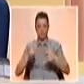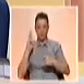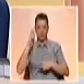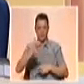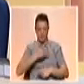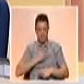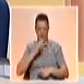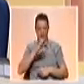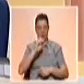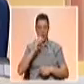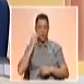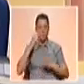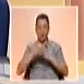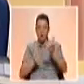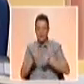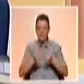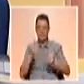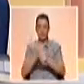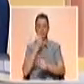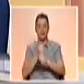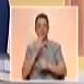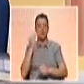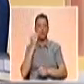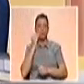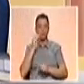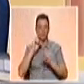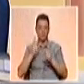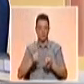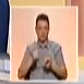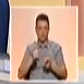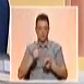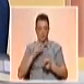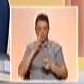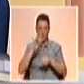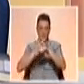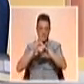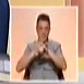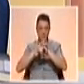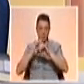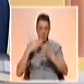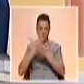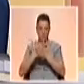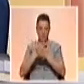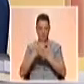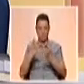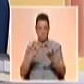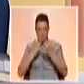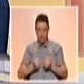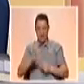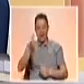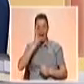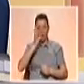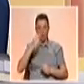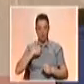por outras razões? Como é que organizam esse trabalho ao nível da sensibilização das pessoas para a necessidade de poupar água? Nós